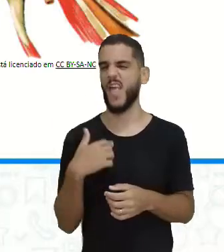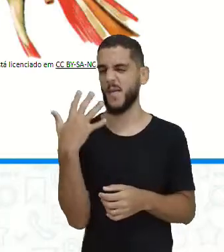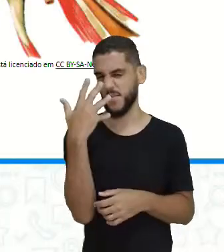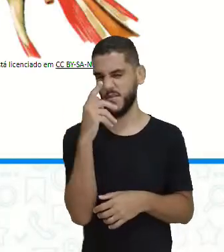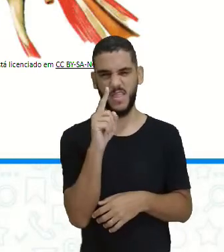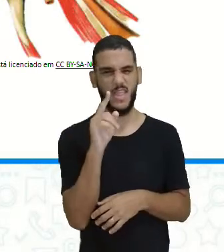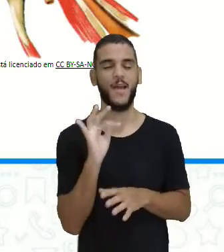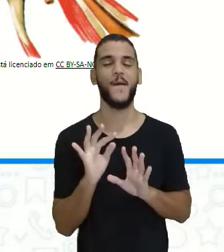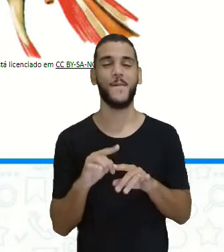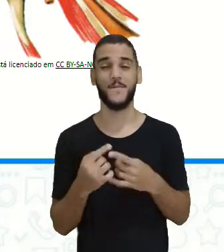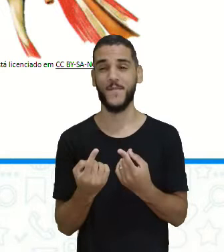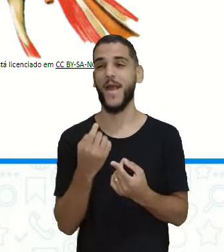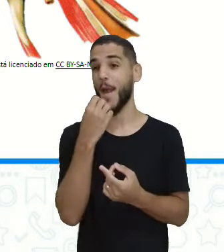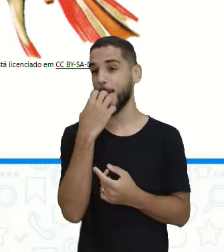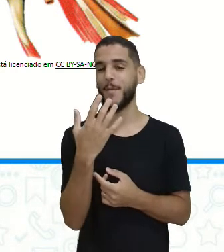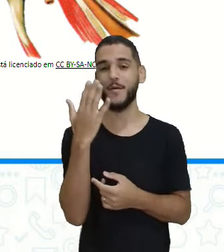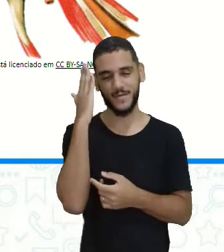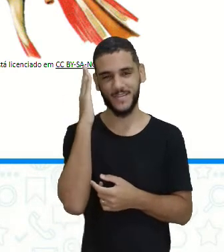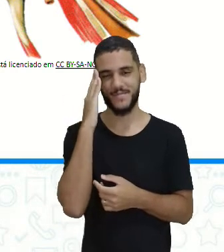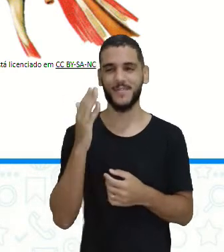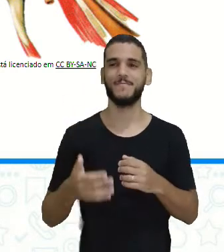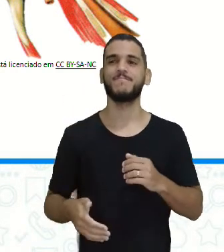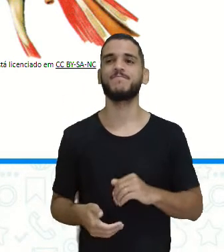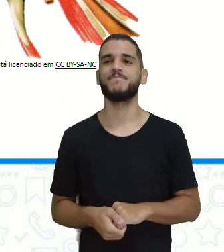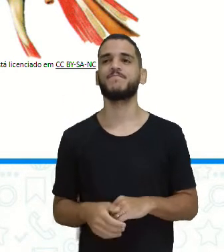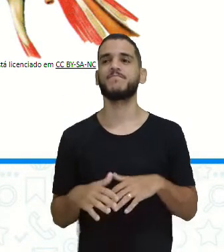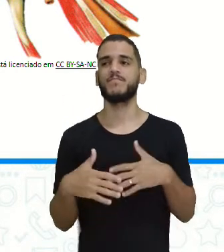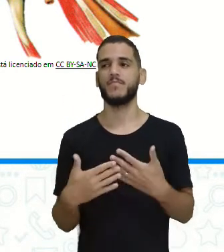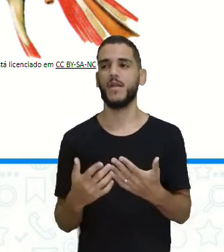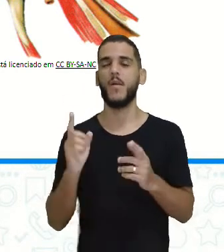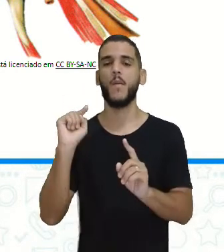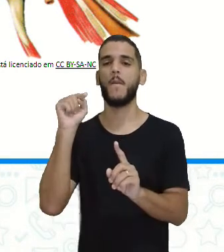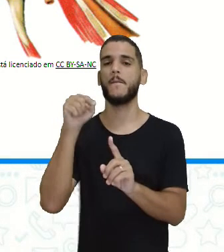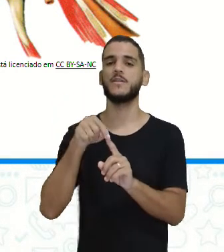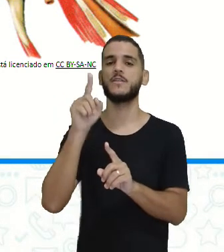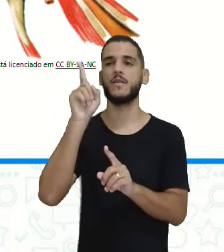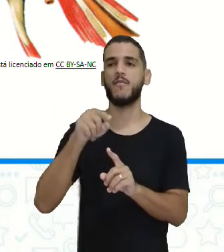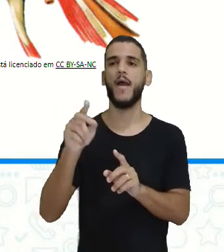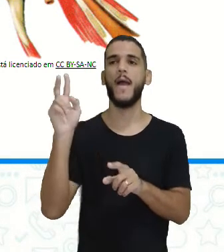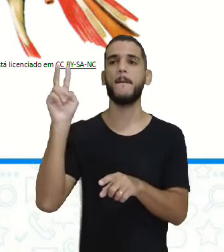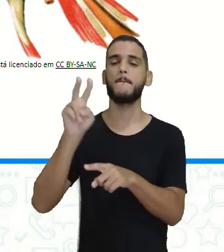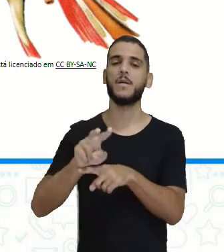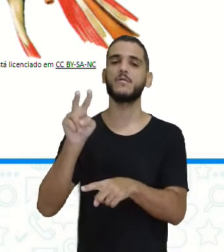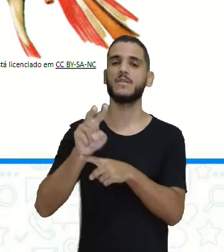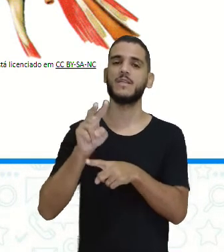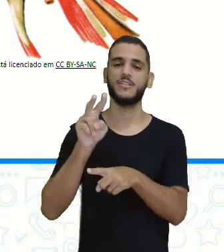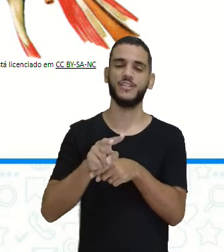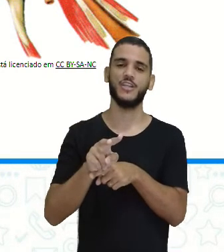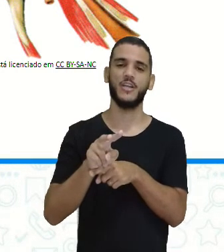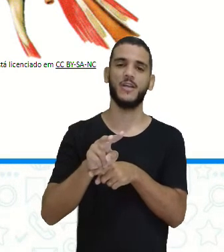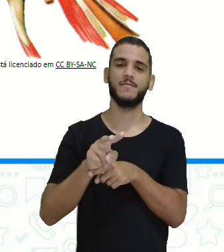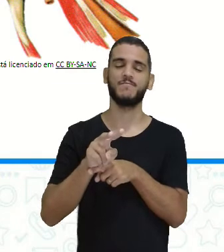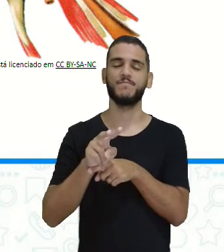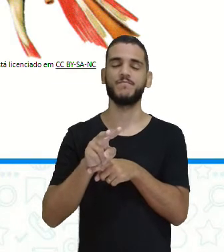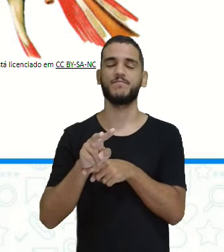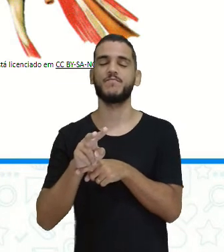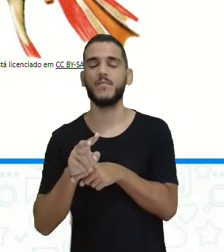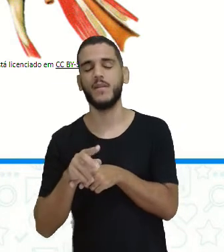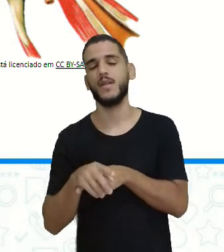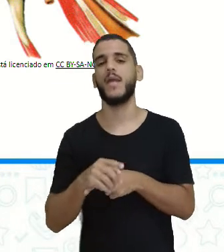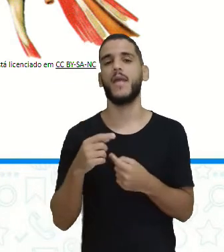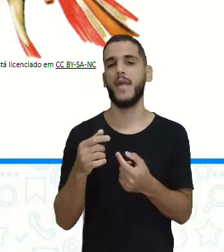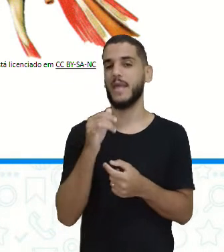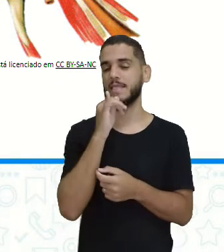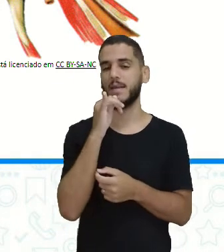da aula não, mas vale a pena a gente falar, ó. O objetivo dessa cera é proteger nosso ouvido. Ela atua como repelente à